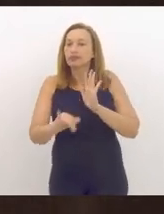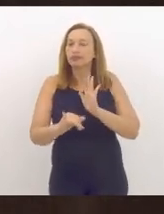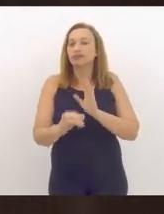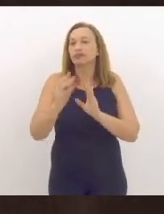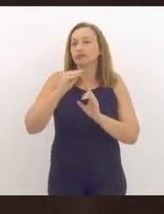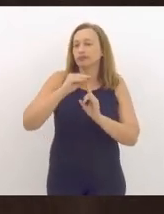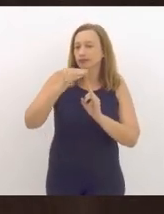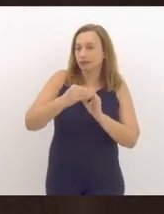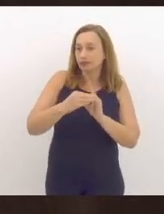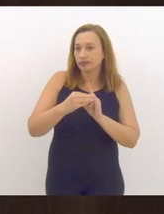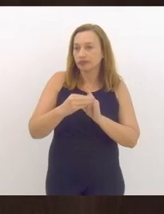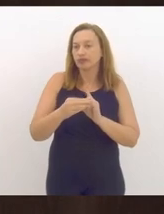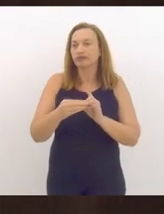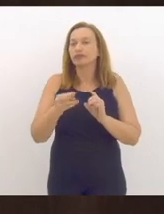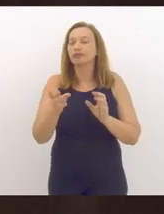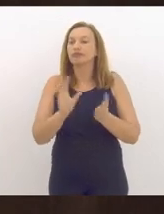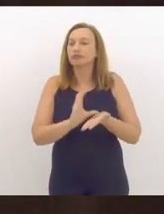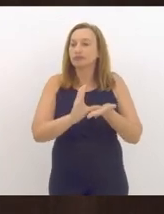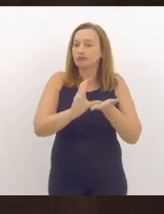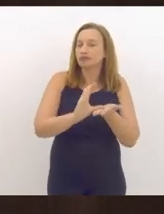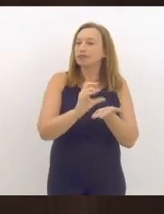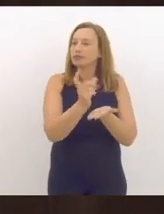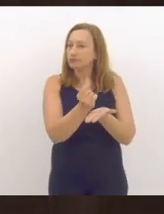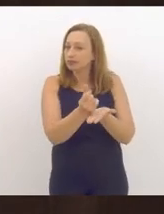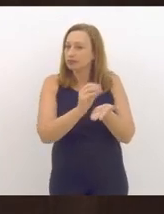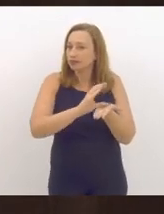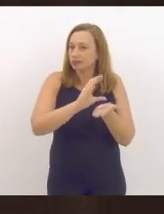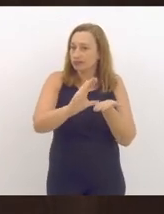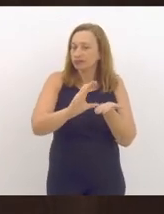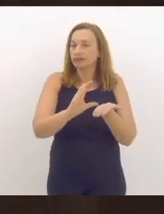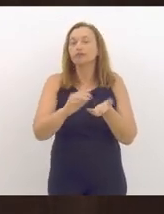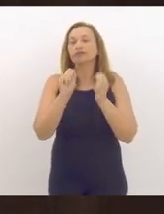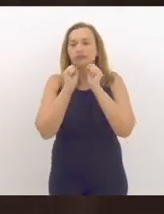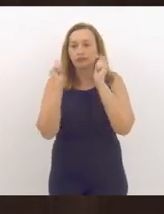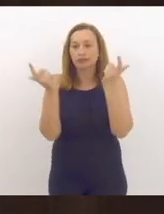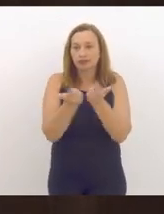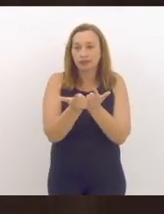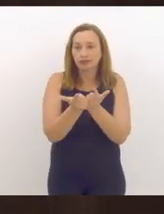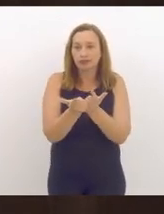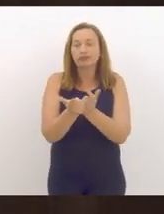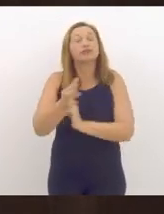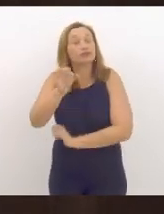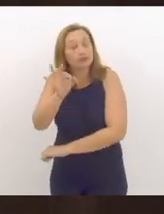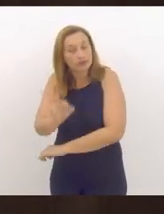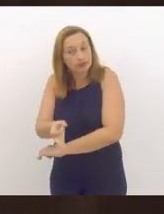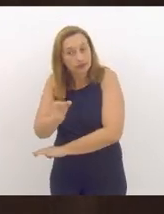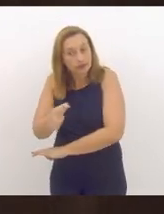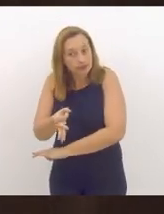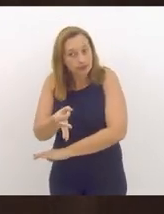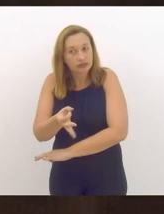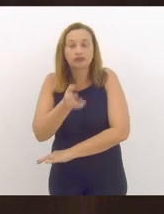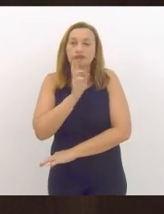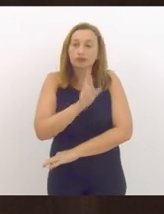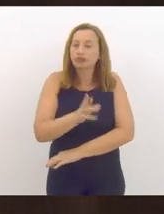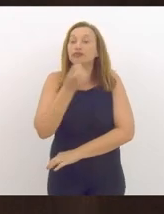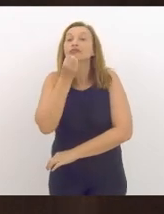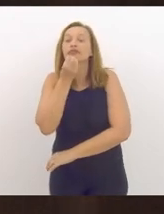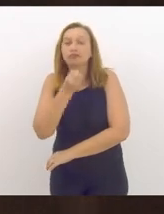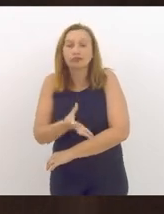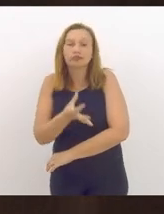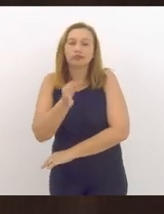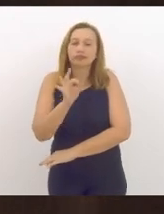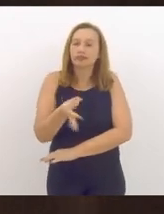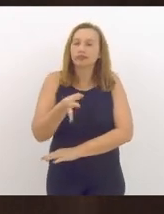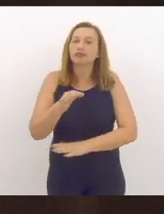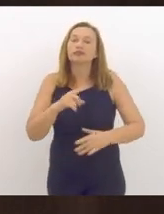Fiocruz, a partir dos recursos empenhados pela Assembleia Legislativa, deram certo, deram um resultado muito concreto.